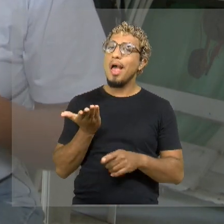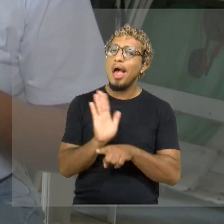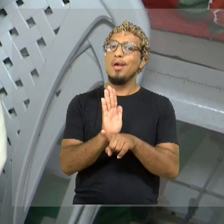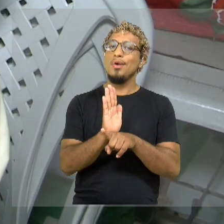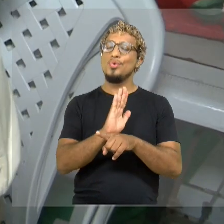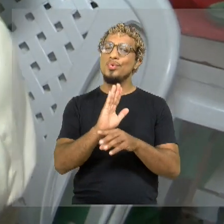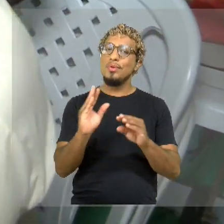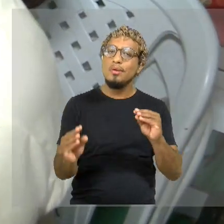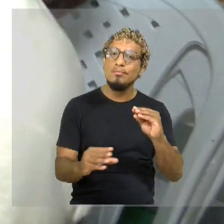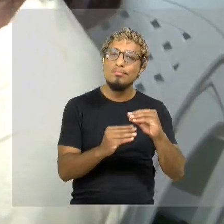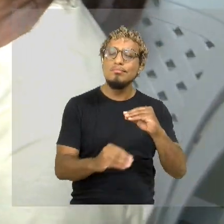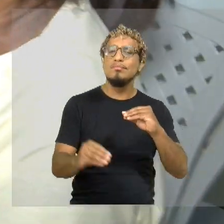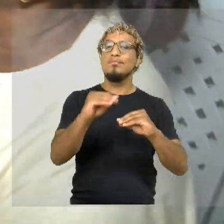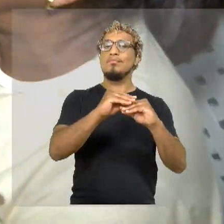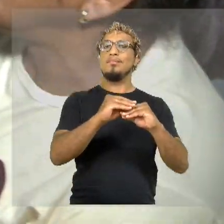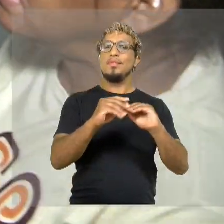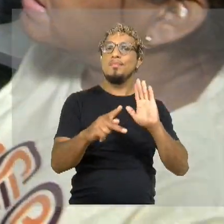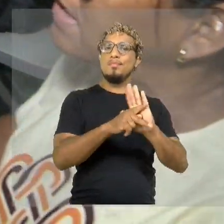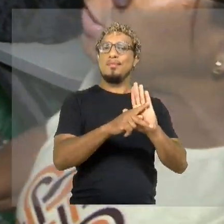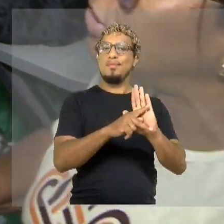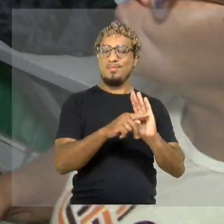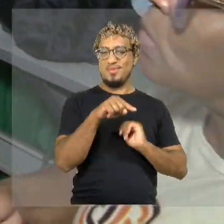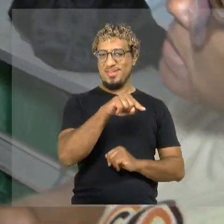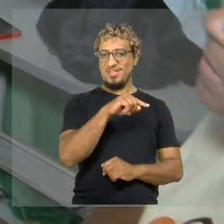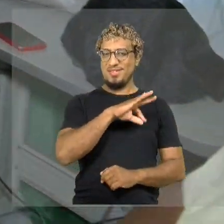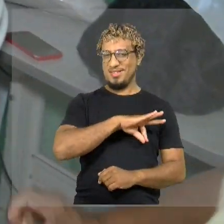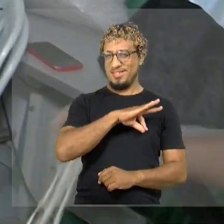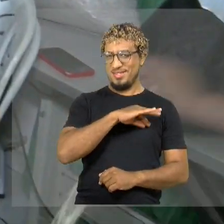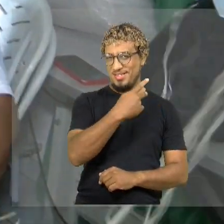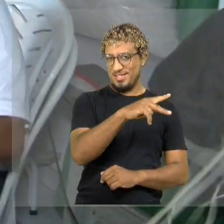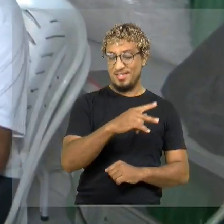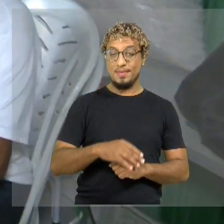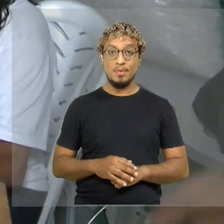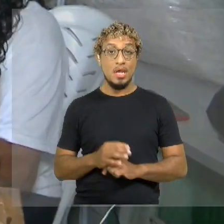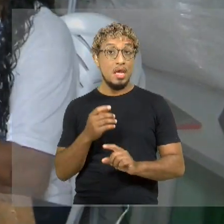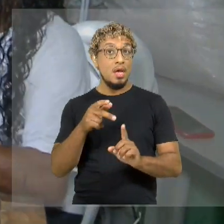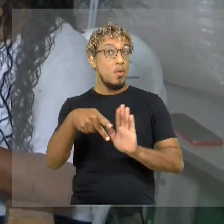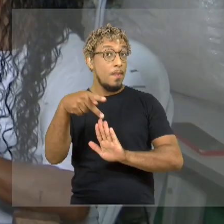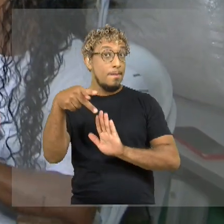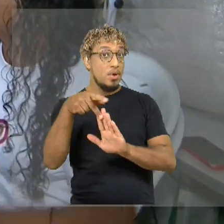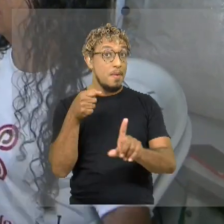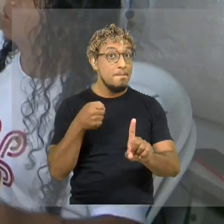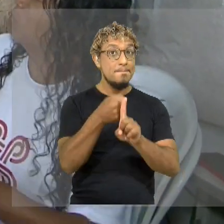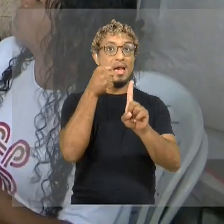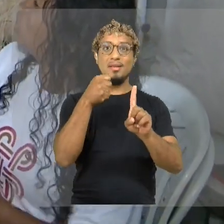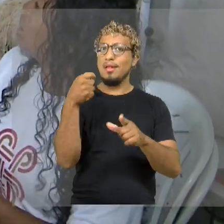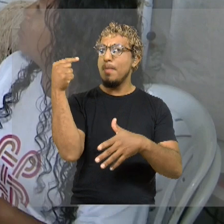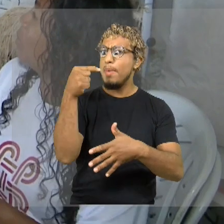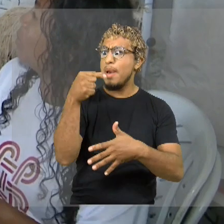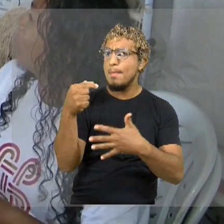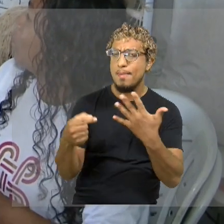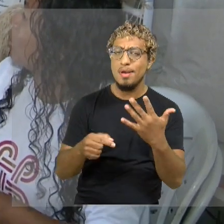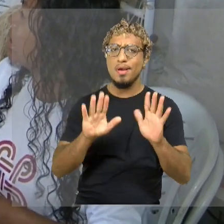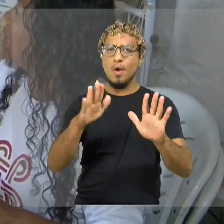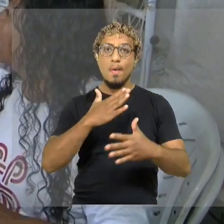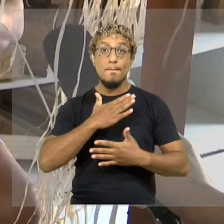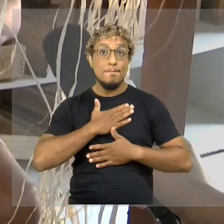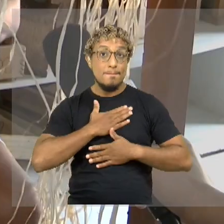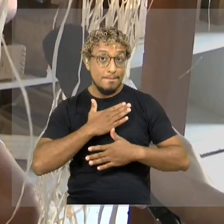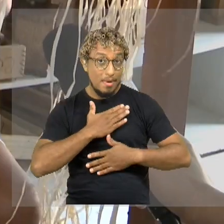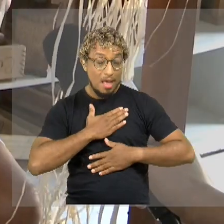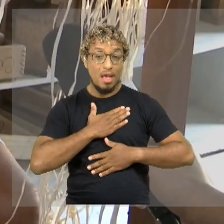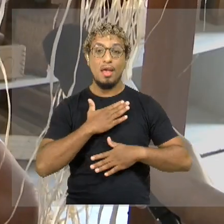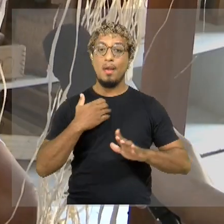renda delas. E o projeto tem impactado a vida dessas mulheres de todas as formas. Para mim, ele